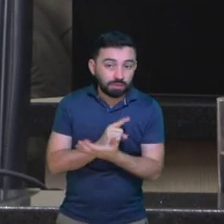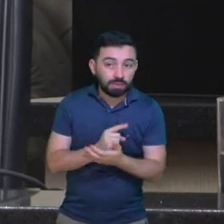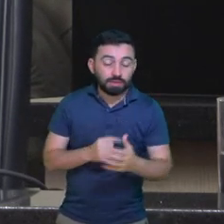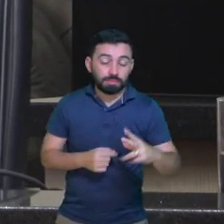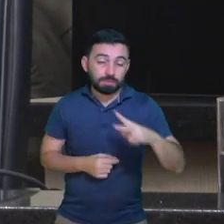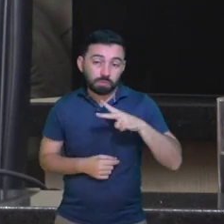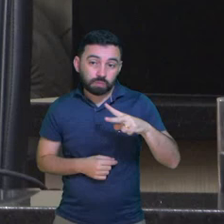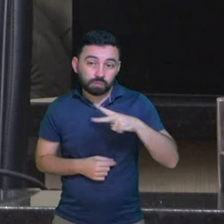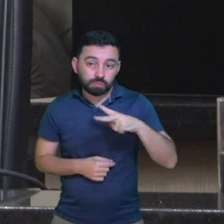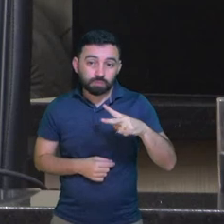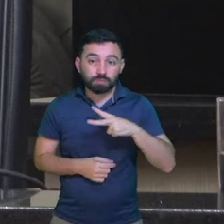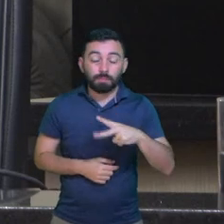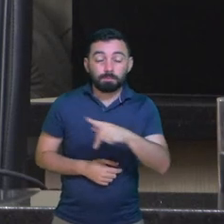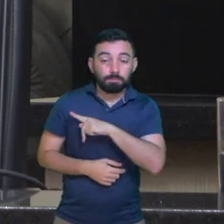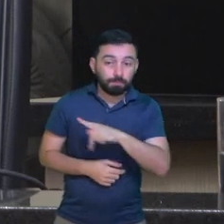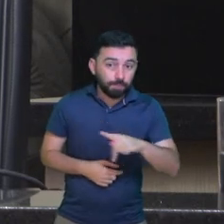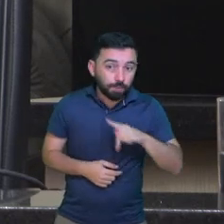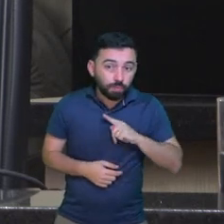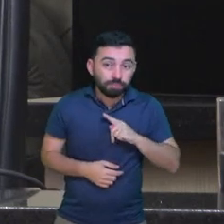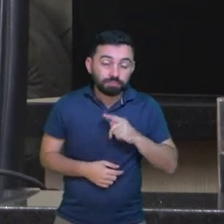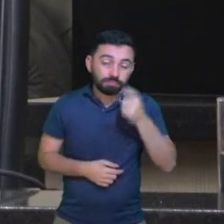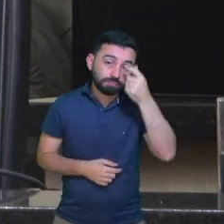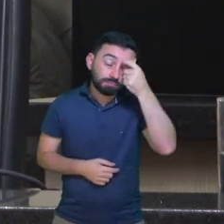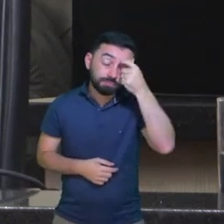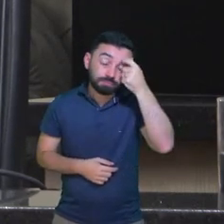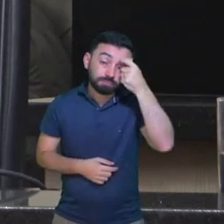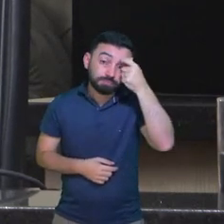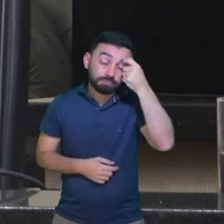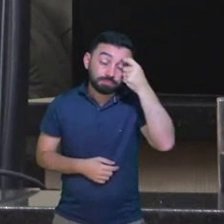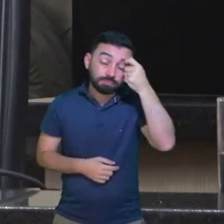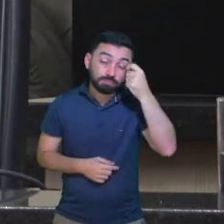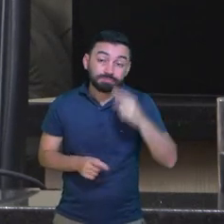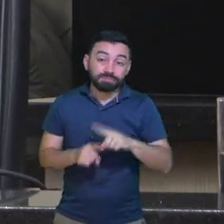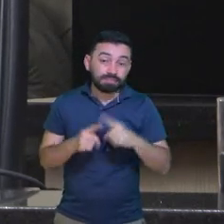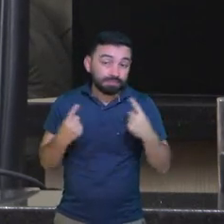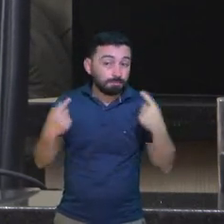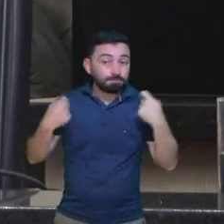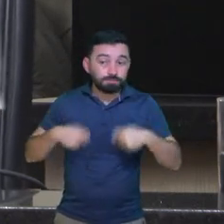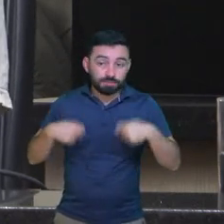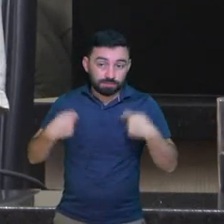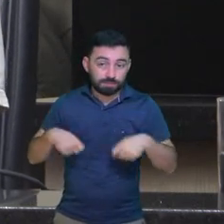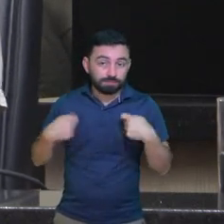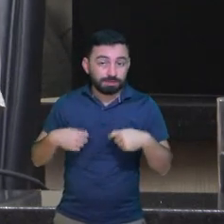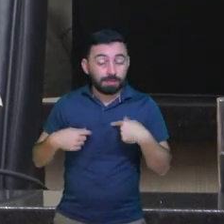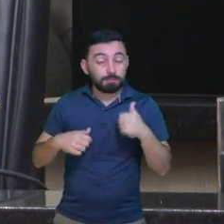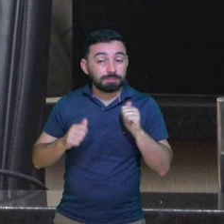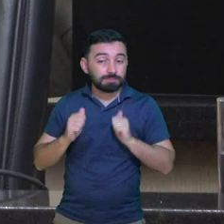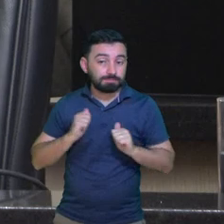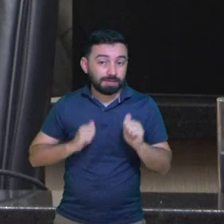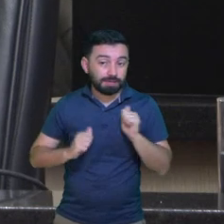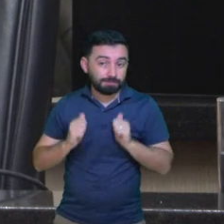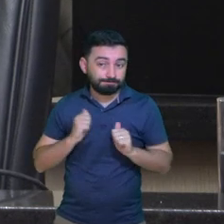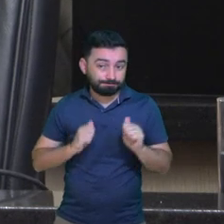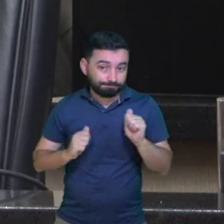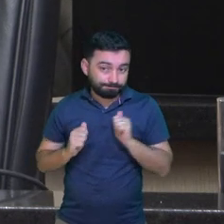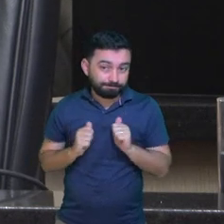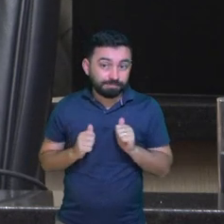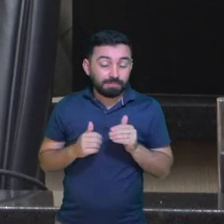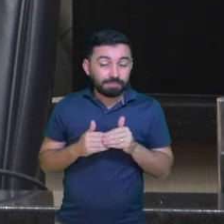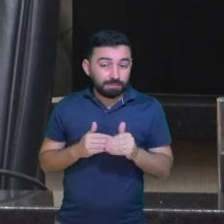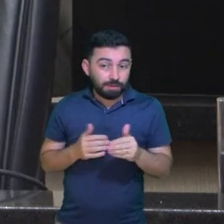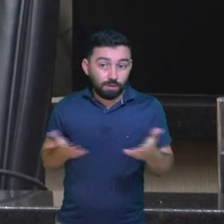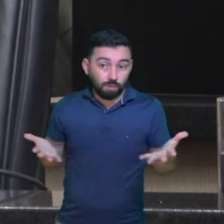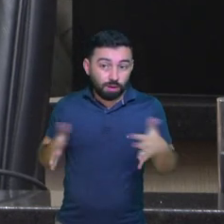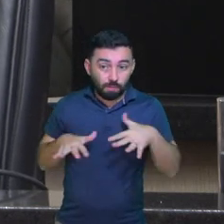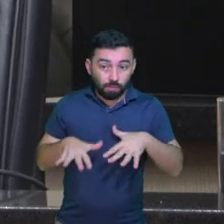privadas públicas né E então precisamos aí Espero que a partir dessa desse movimento a